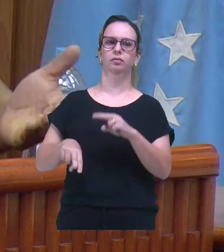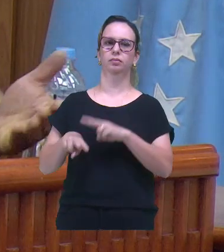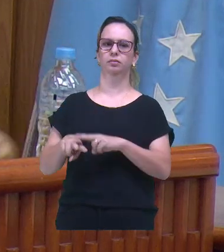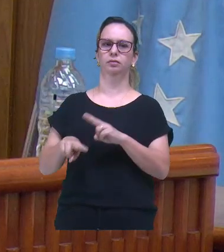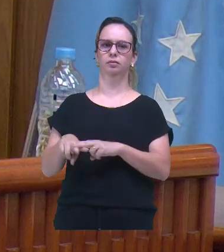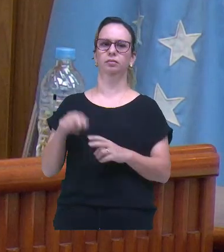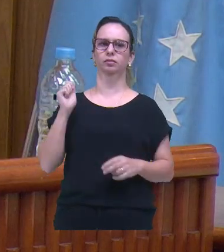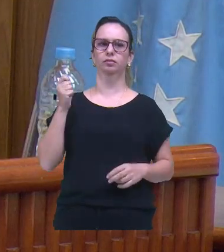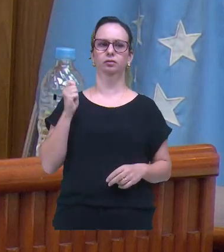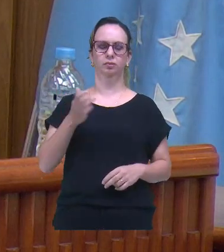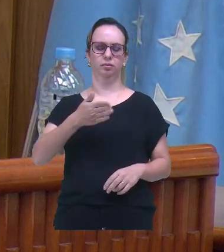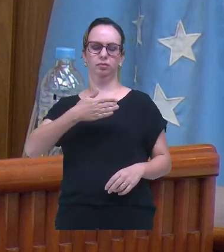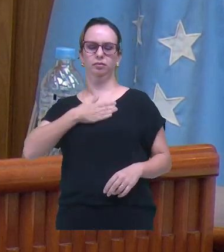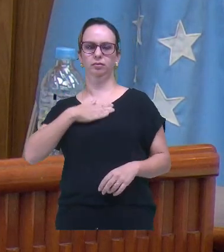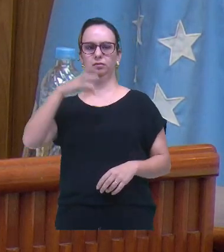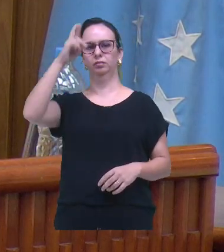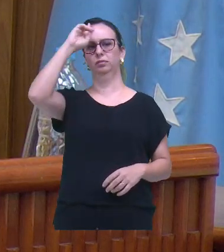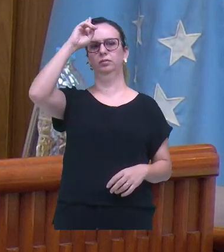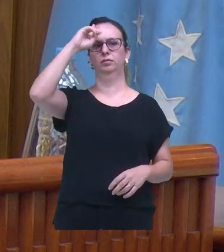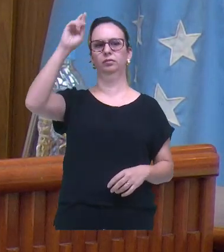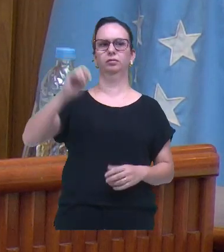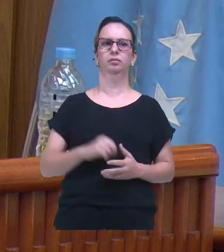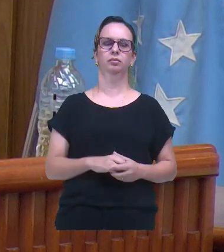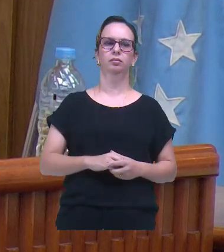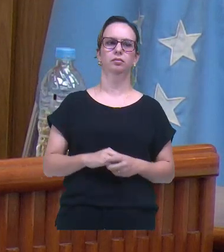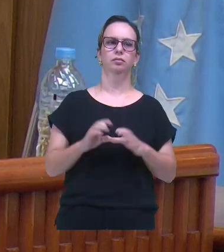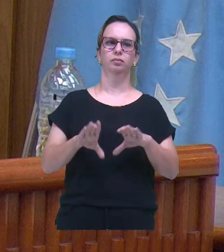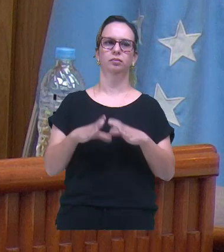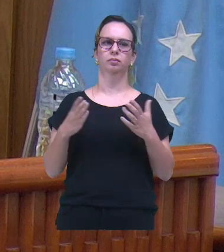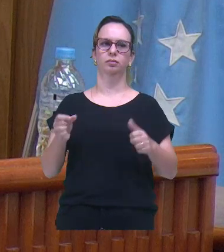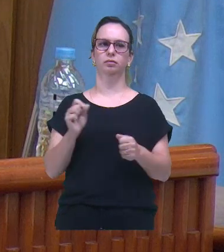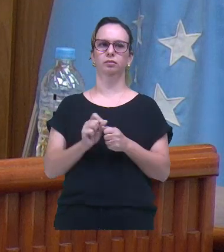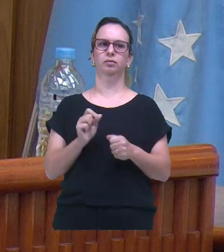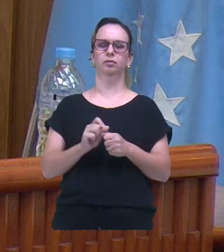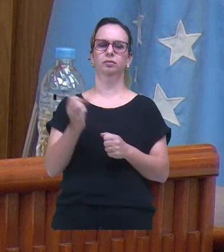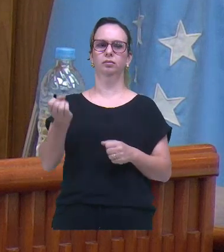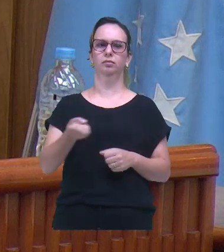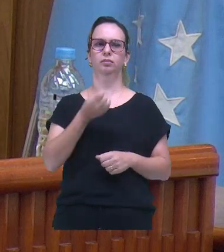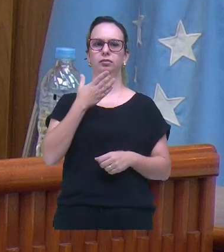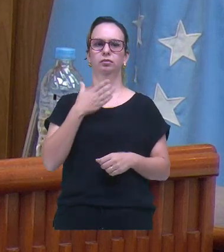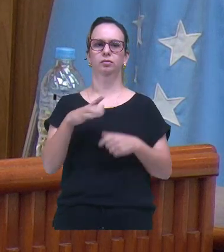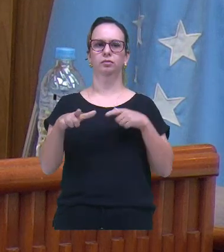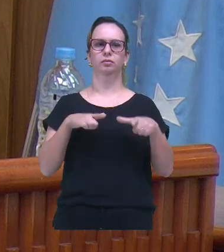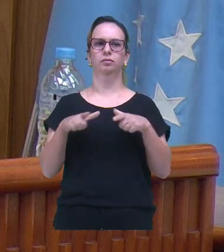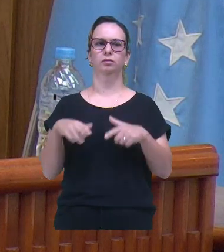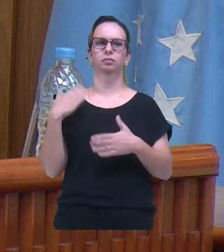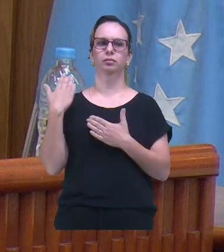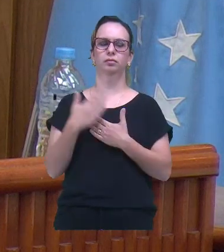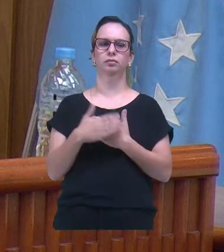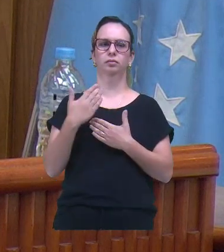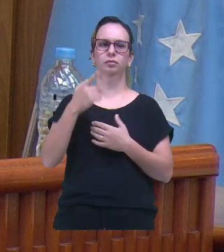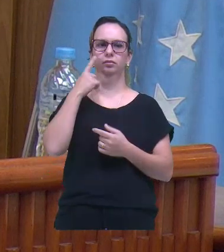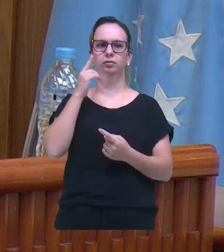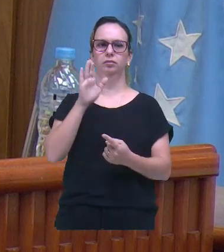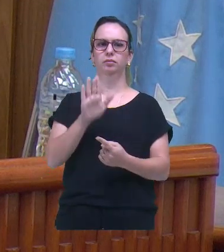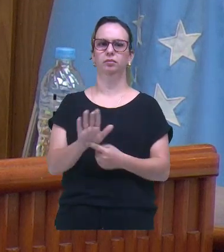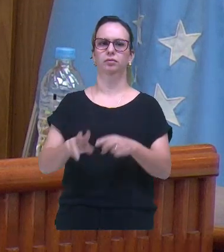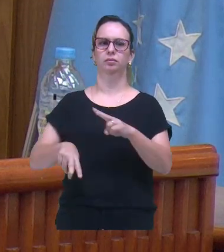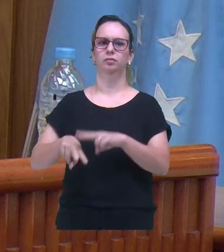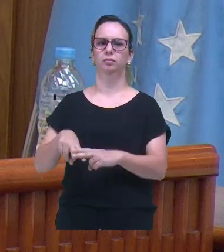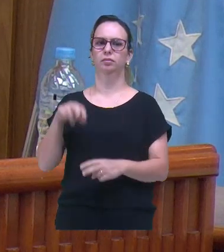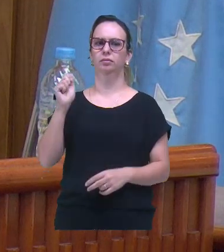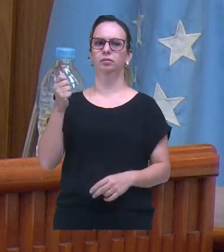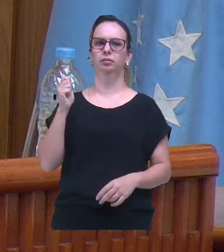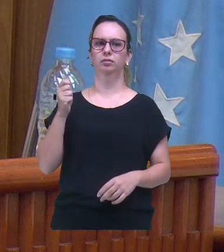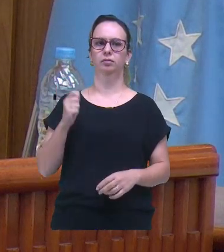meu diretor, a qual desempenha um excelente trabalho frente da administração da Penitenciária de Assis e